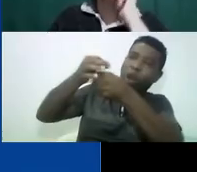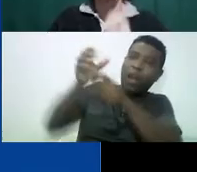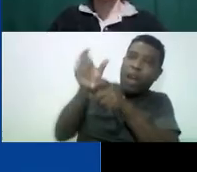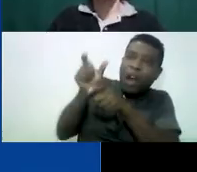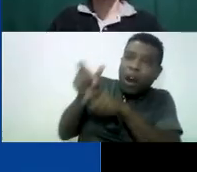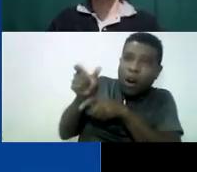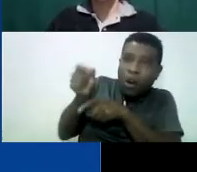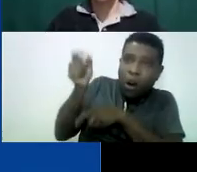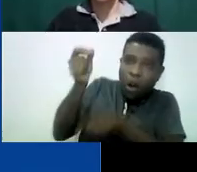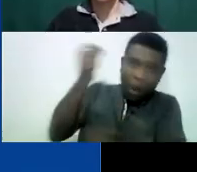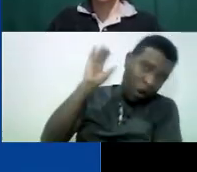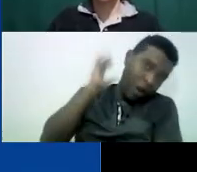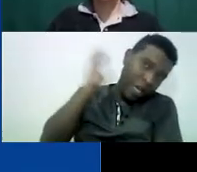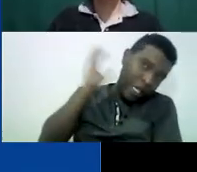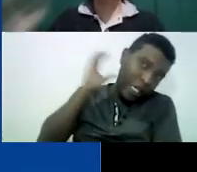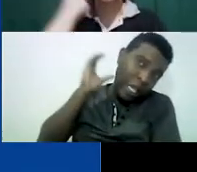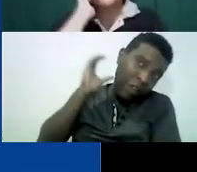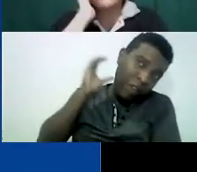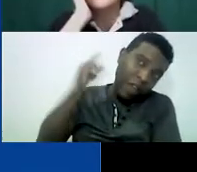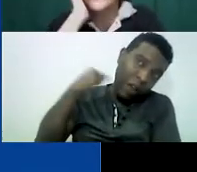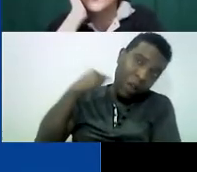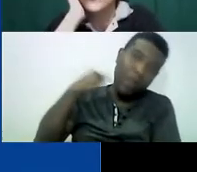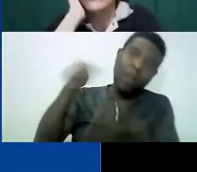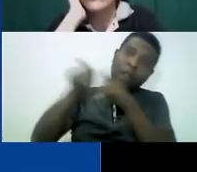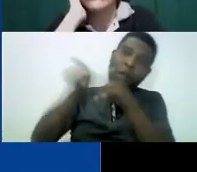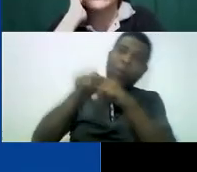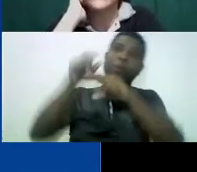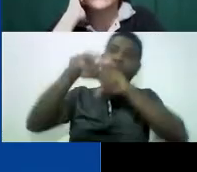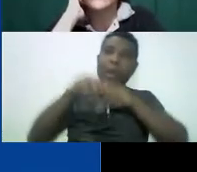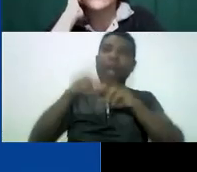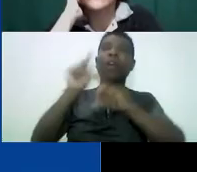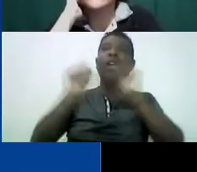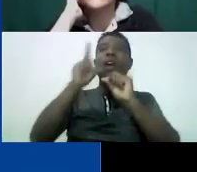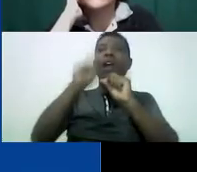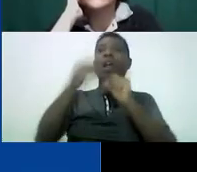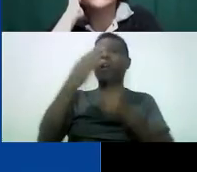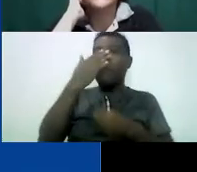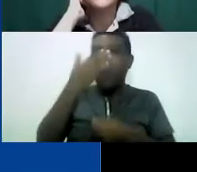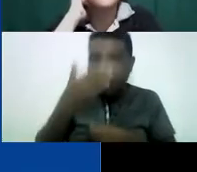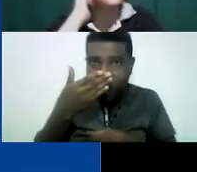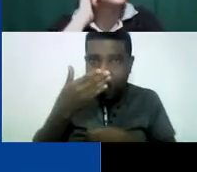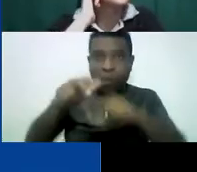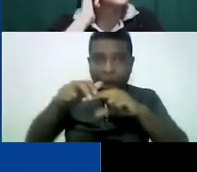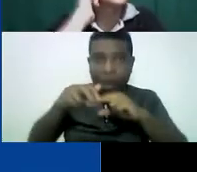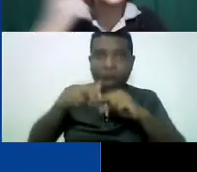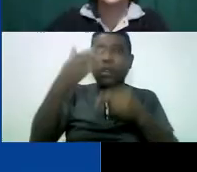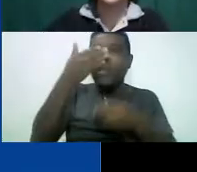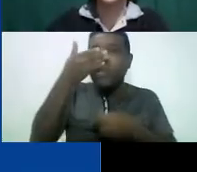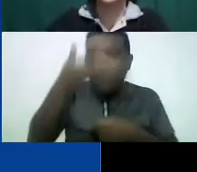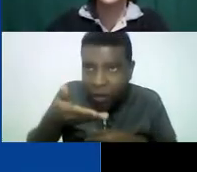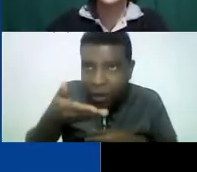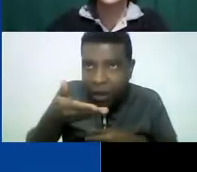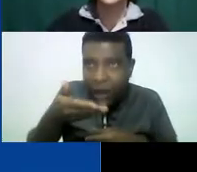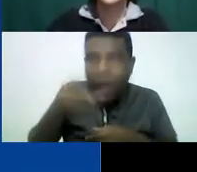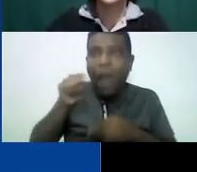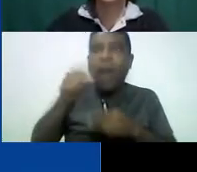de estiramento do elevador da escápula devido à protusão da coluna cervical. Tá? Então, é um músculo bastante importante nesse equilíbrio